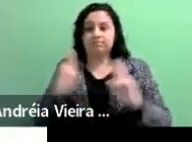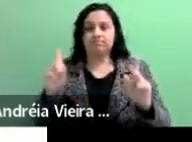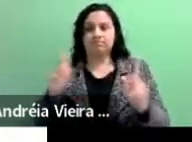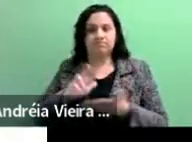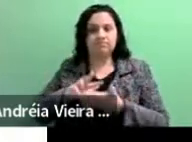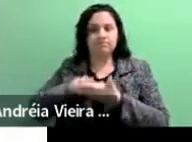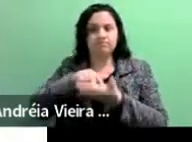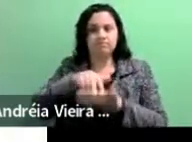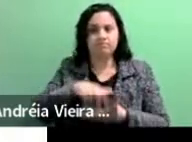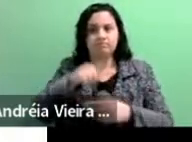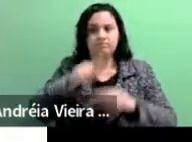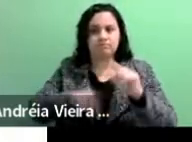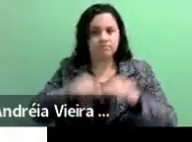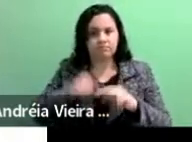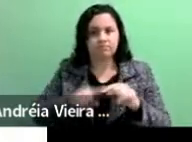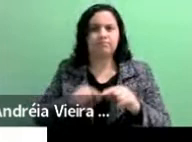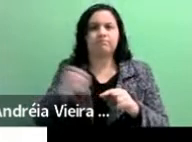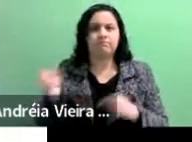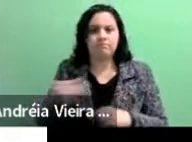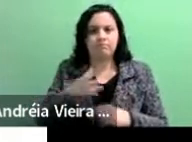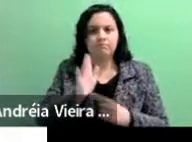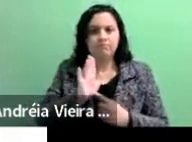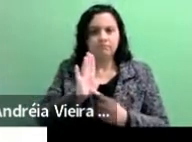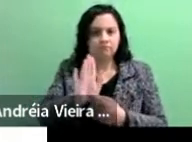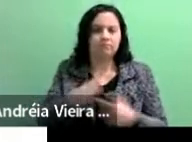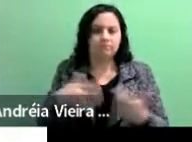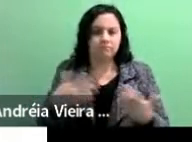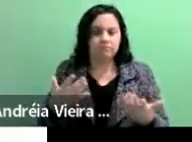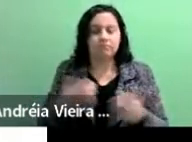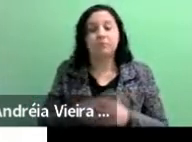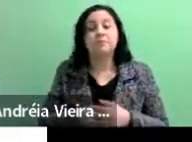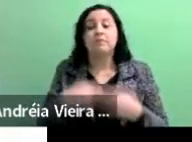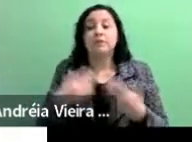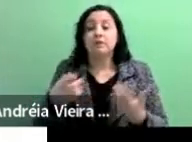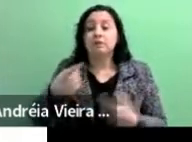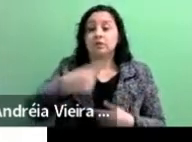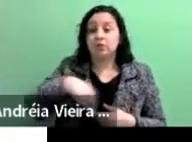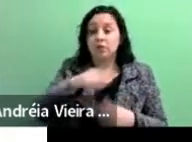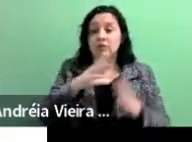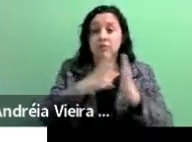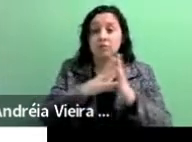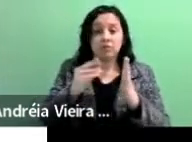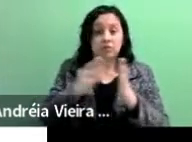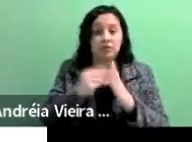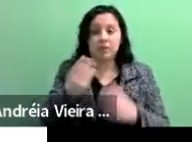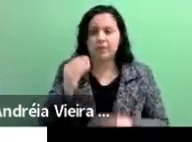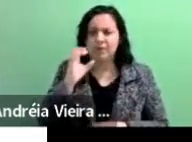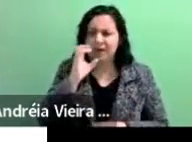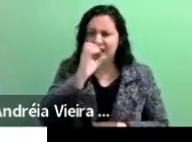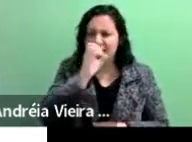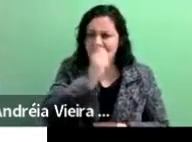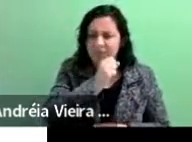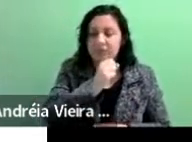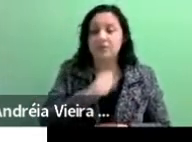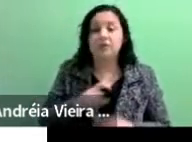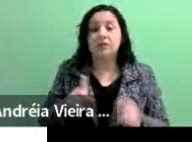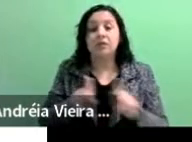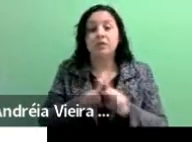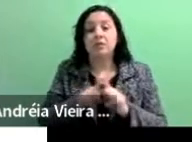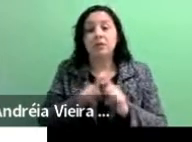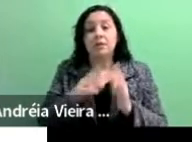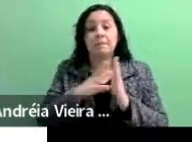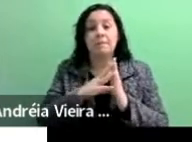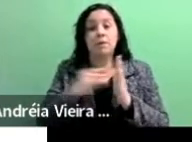um produto novo no mercado. Então, o nosso modelo é muito rápido. Lembrando que o modelo também compartilha o custo